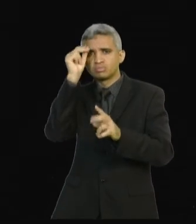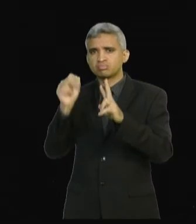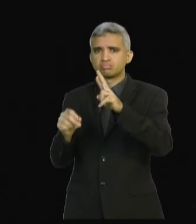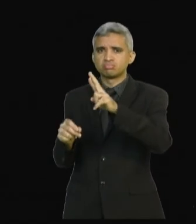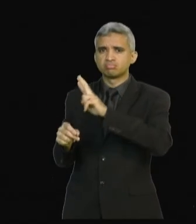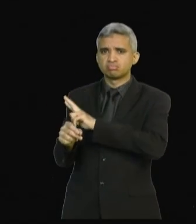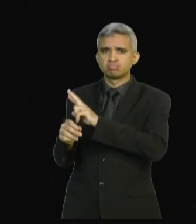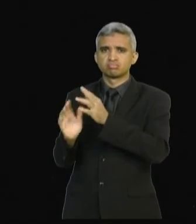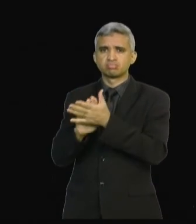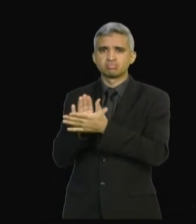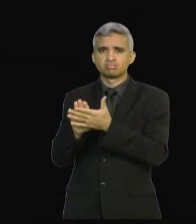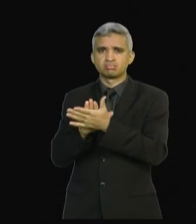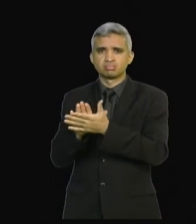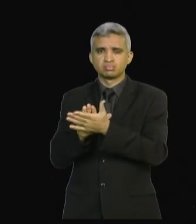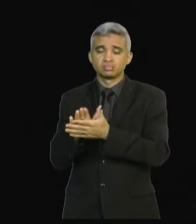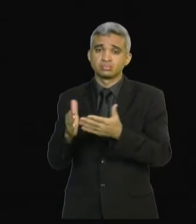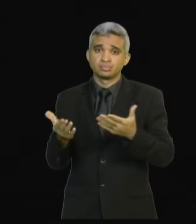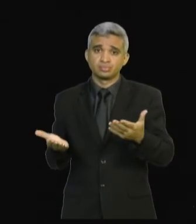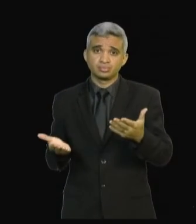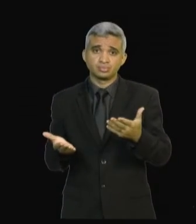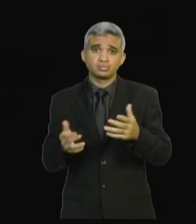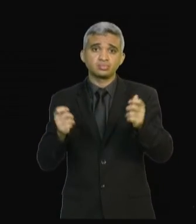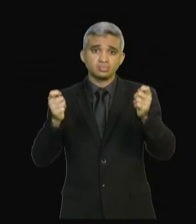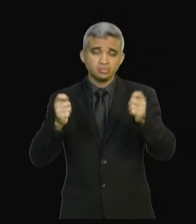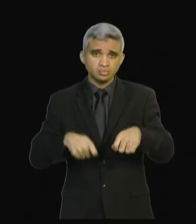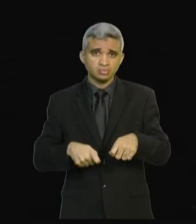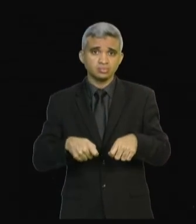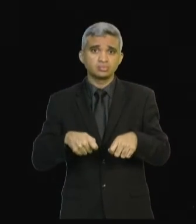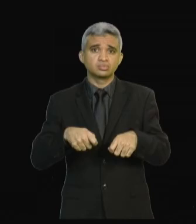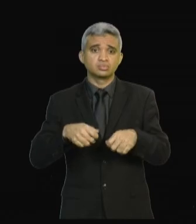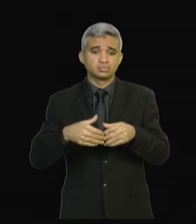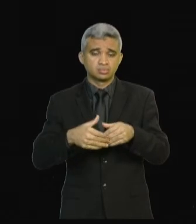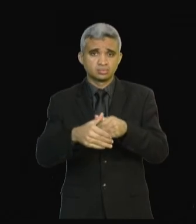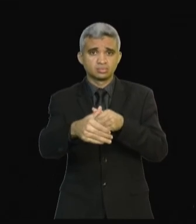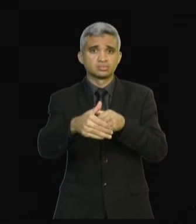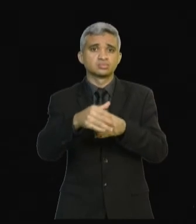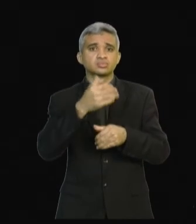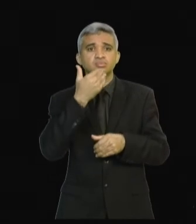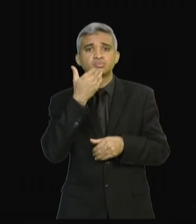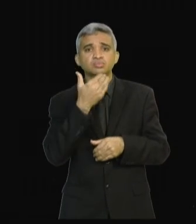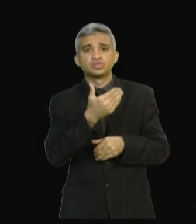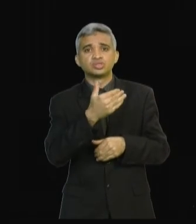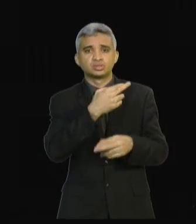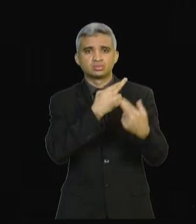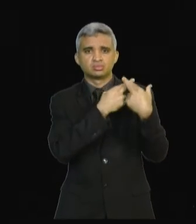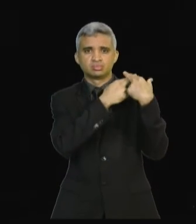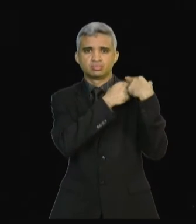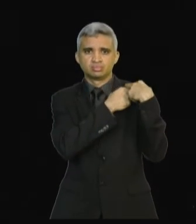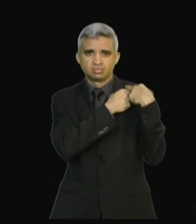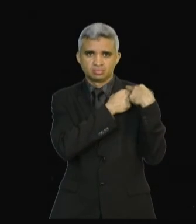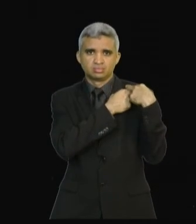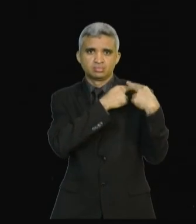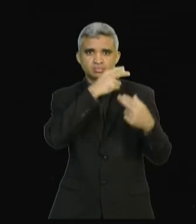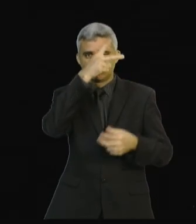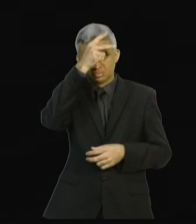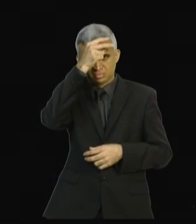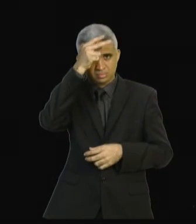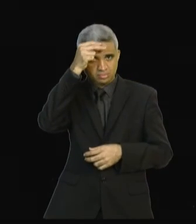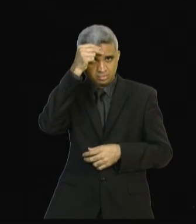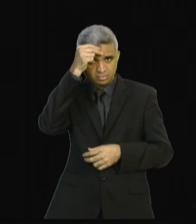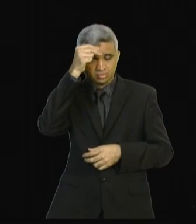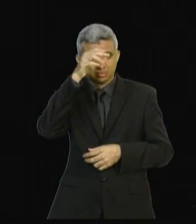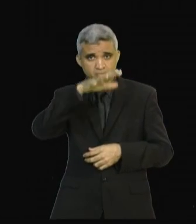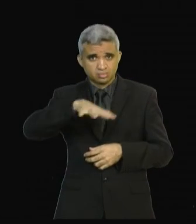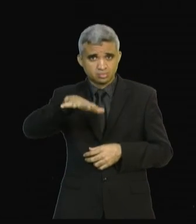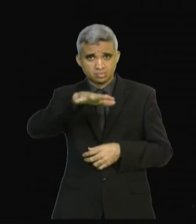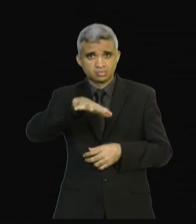Política, que fará em breve, talvez, o que fez em outros municípios, avocar essa responsabilidade para que os munícipes,